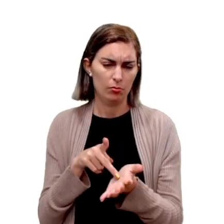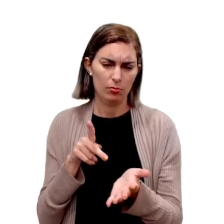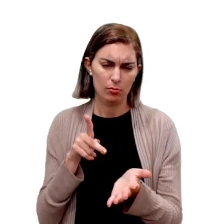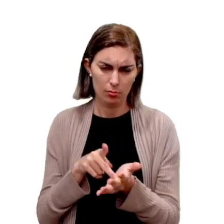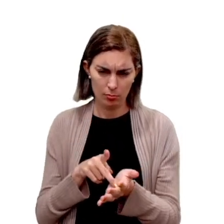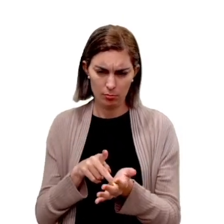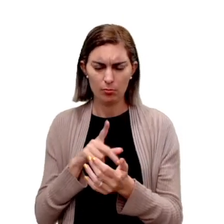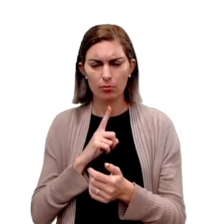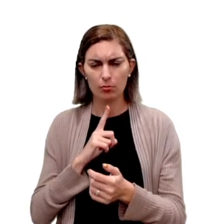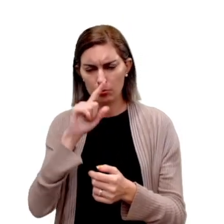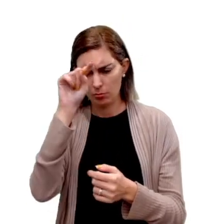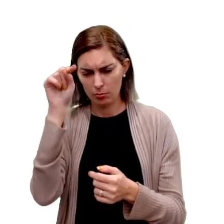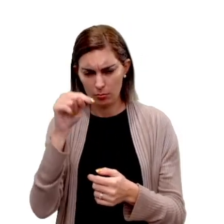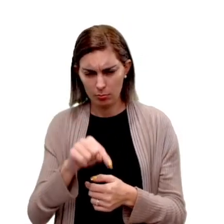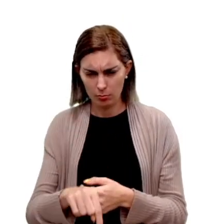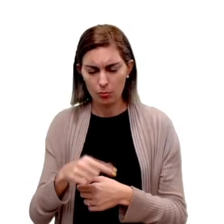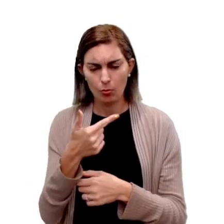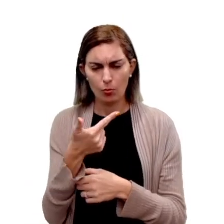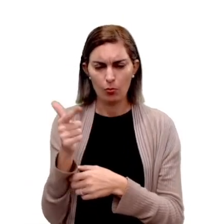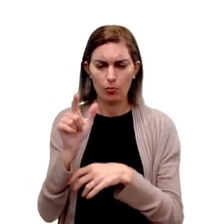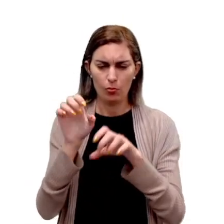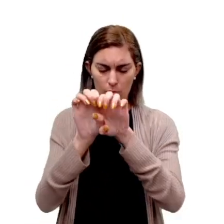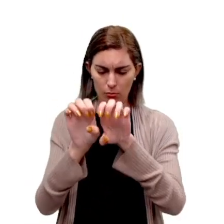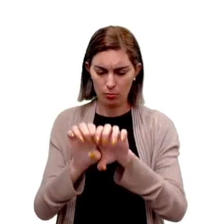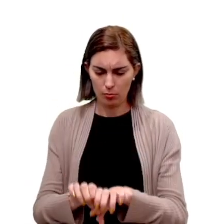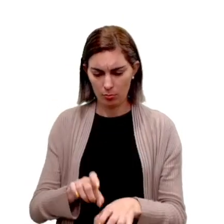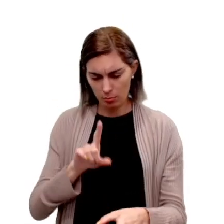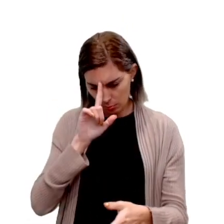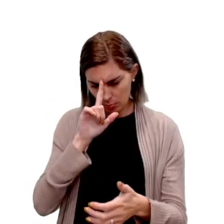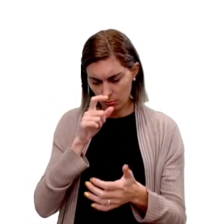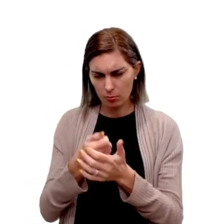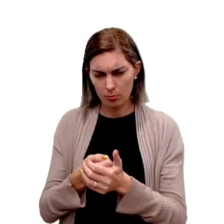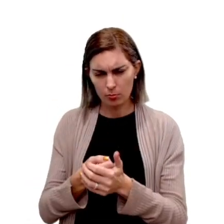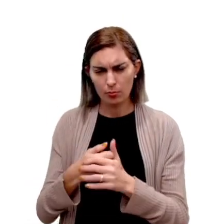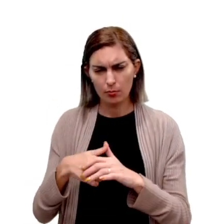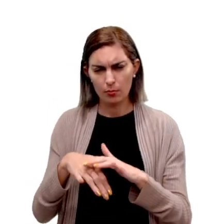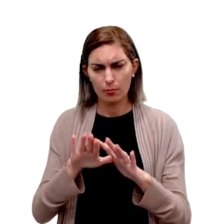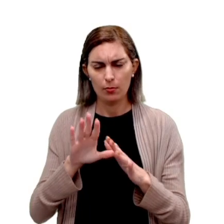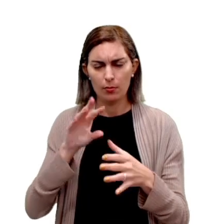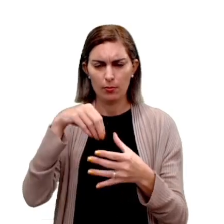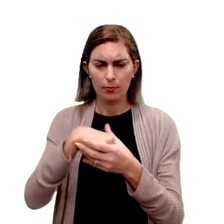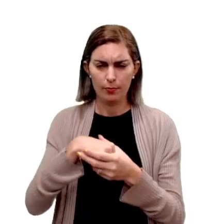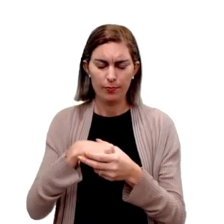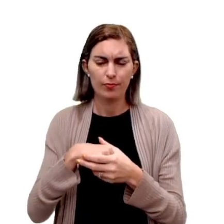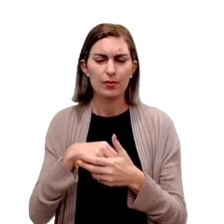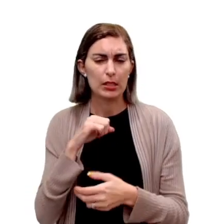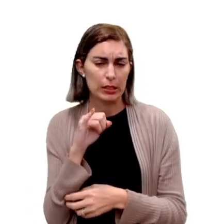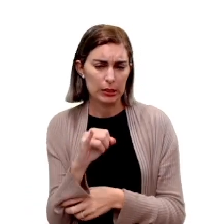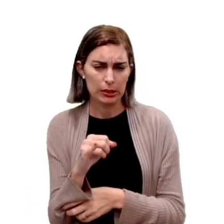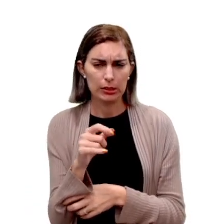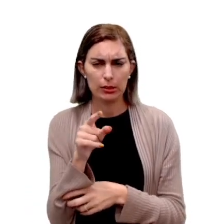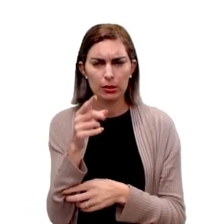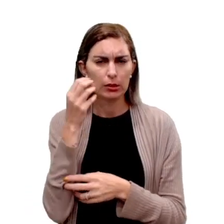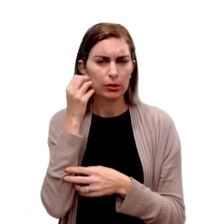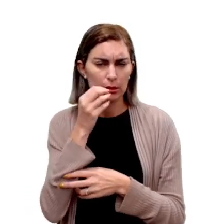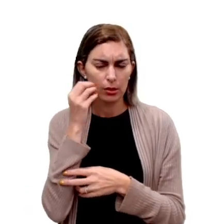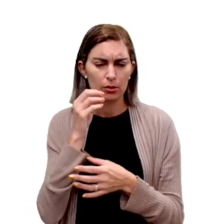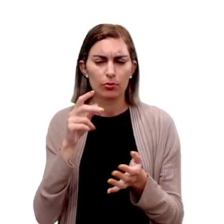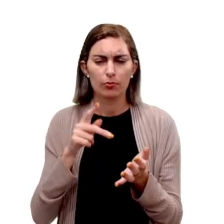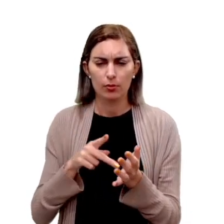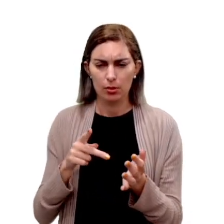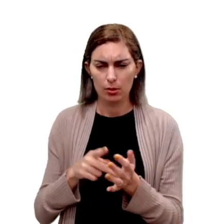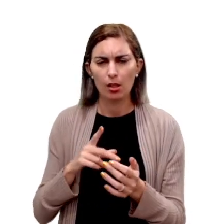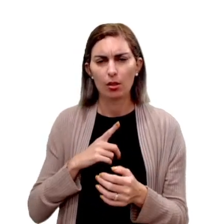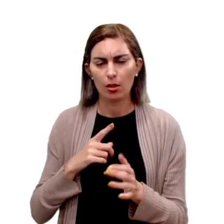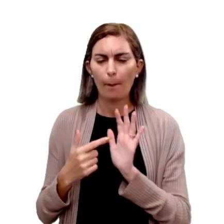verdadeira, ele desce e entra em outra estrutura de decisão mais interna. Se esse teste for verdadeiro, ele